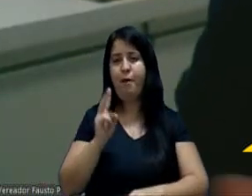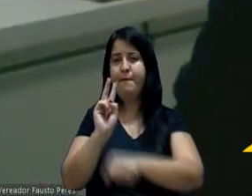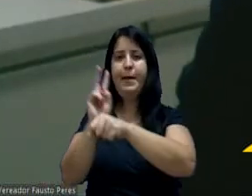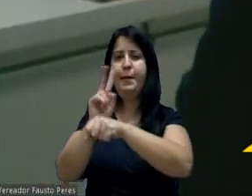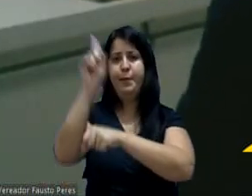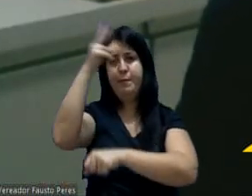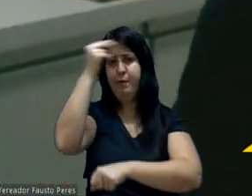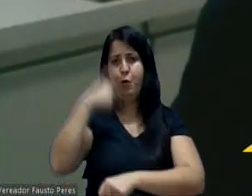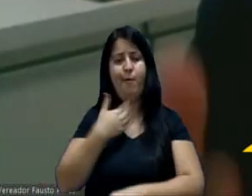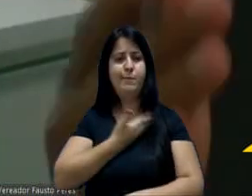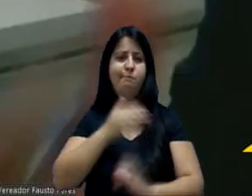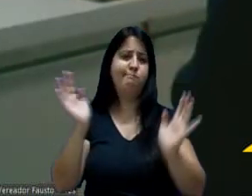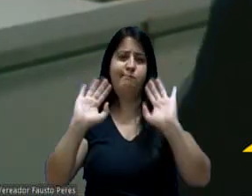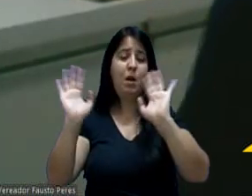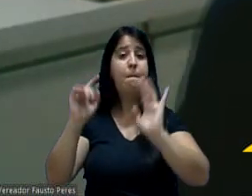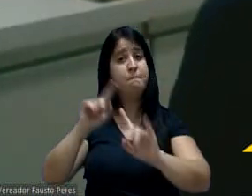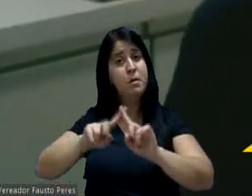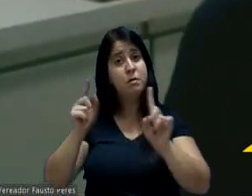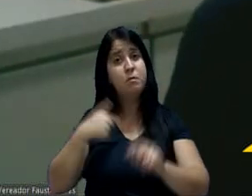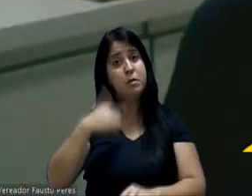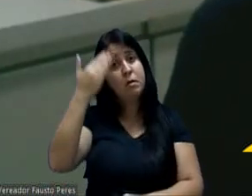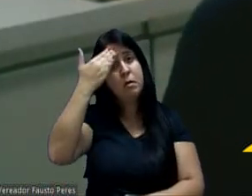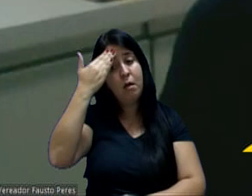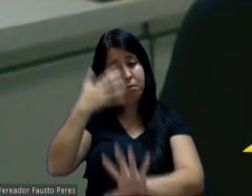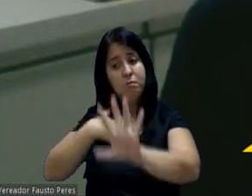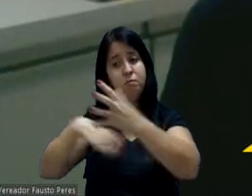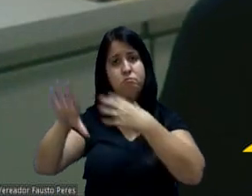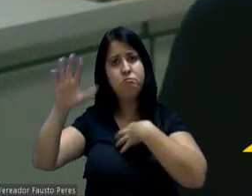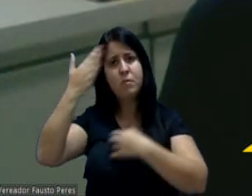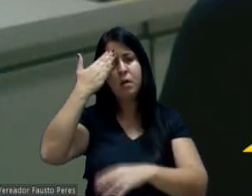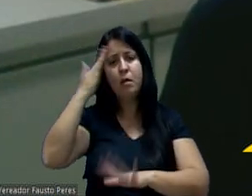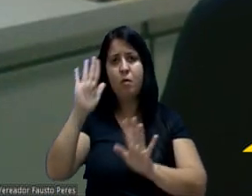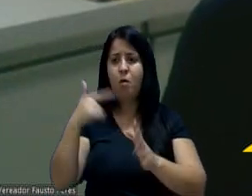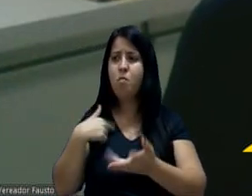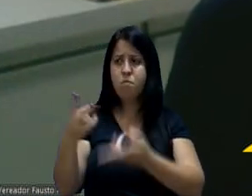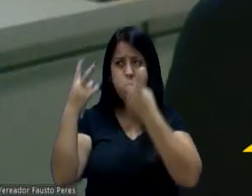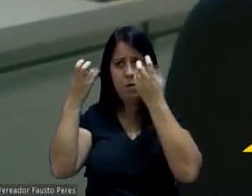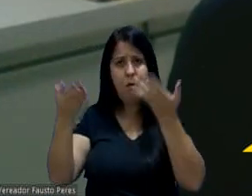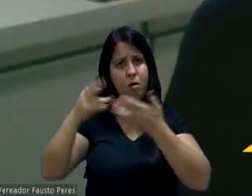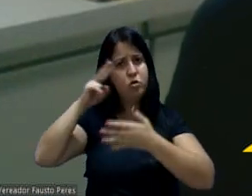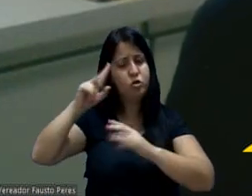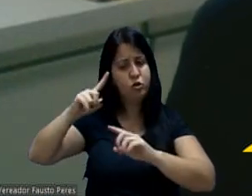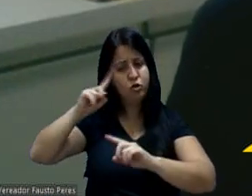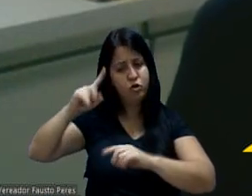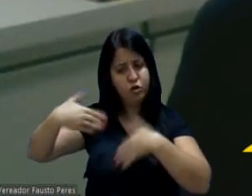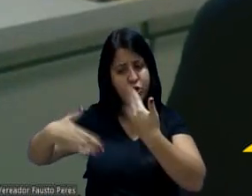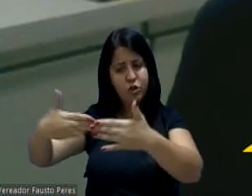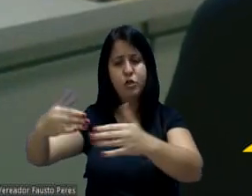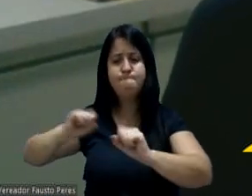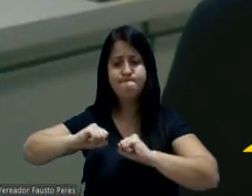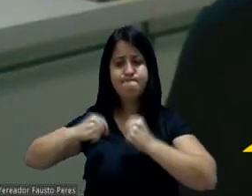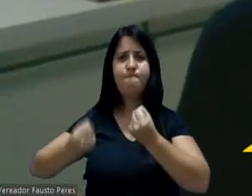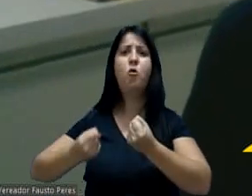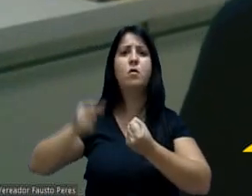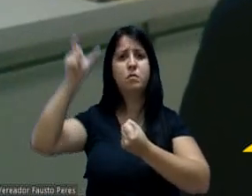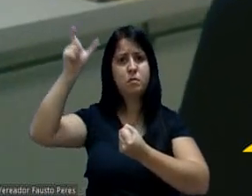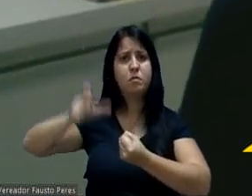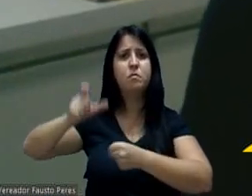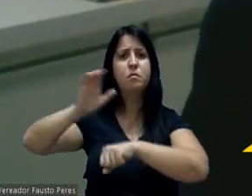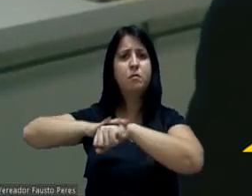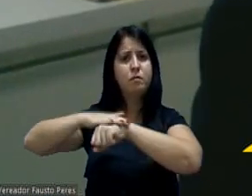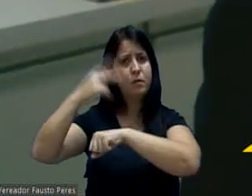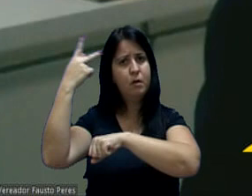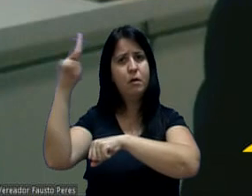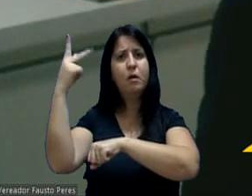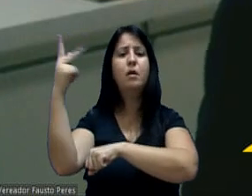líder do prefeito, mas eu entendo o posicionamento, estou vendo isso no dia a dia, a força de vontade e a determinação que está acontecendo